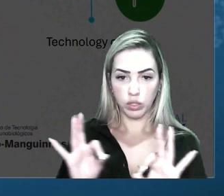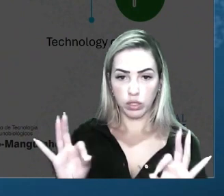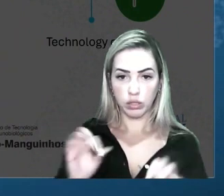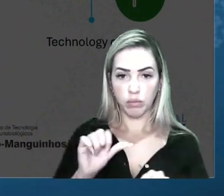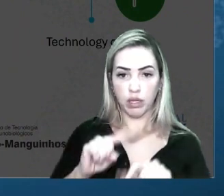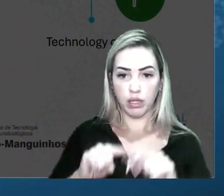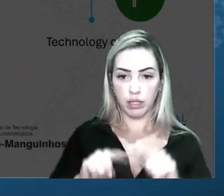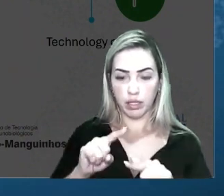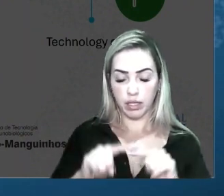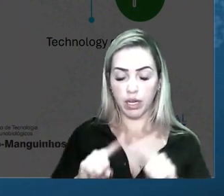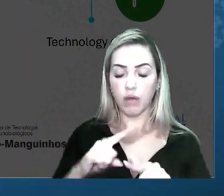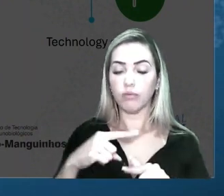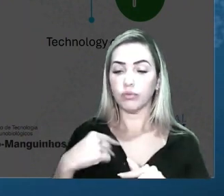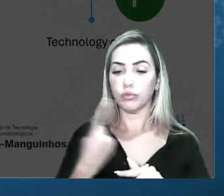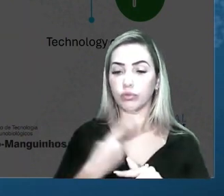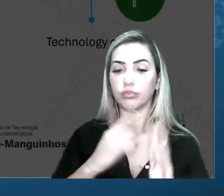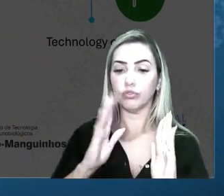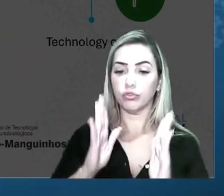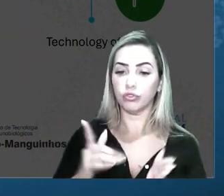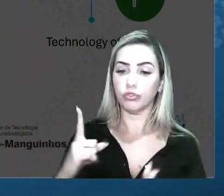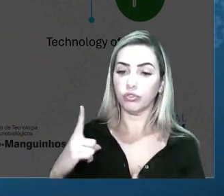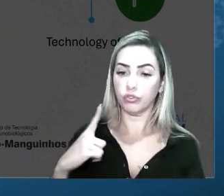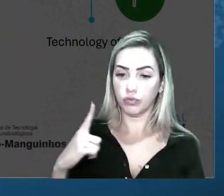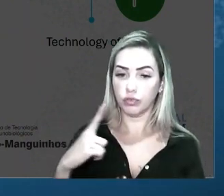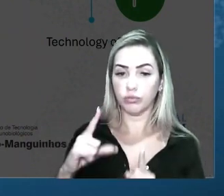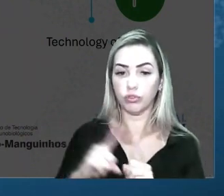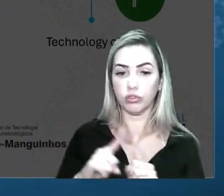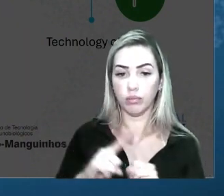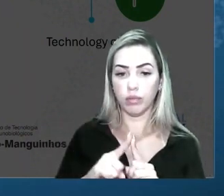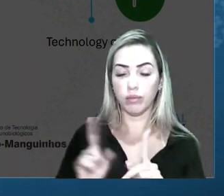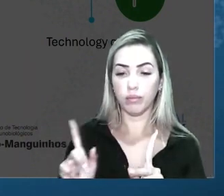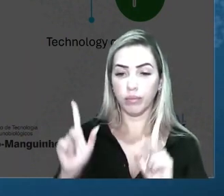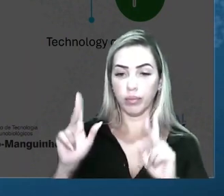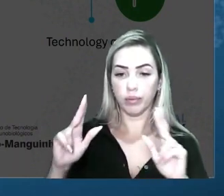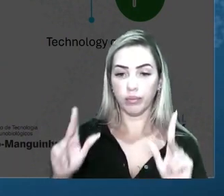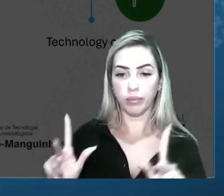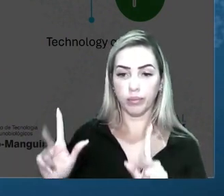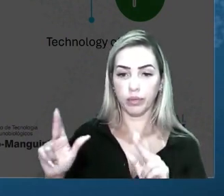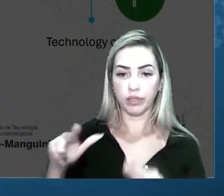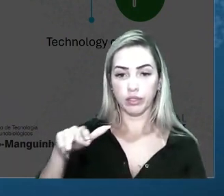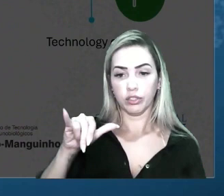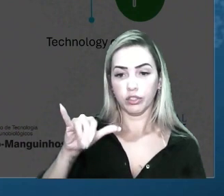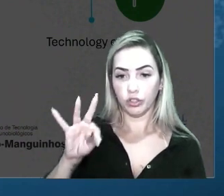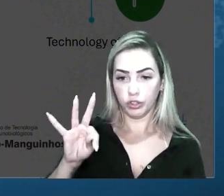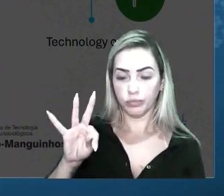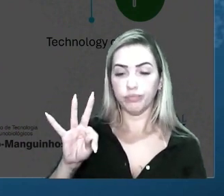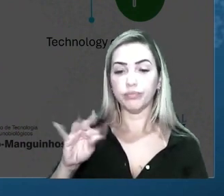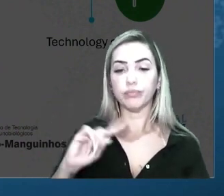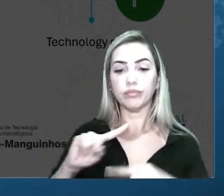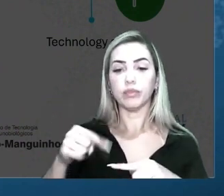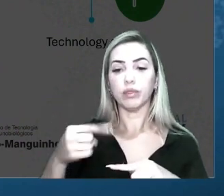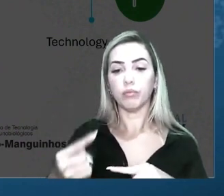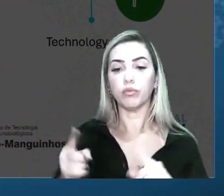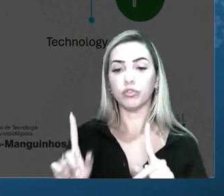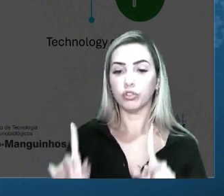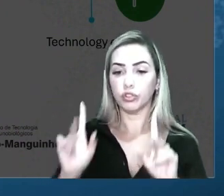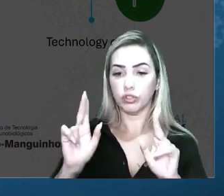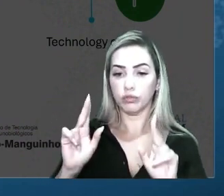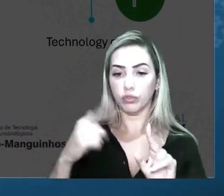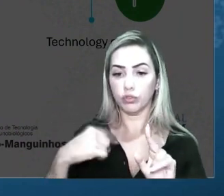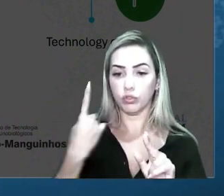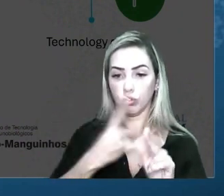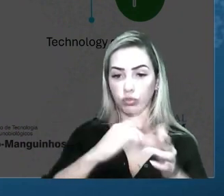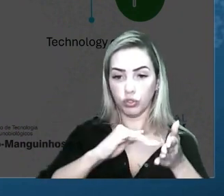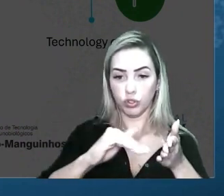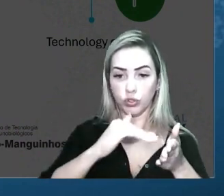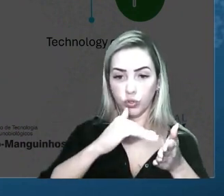Passamos pelo crivo do nosso NIT, depois pelo crivo do nosso escritório central,